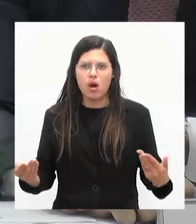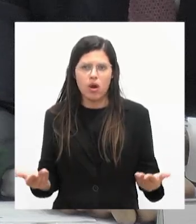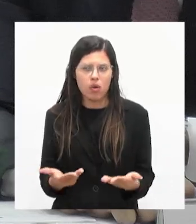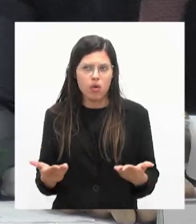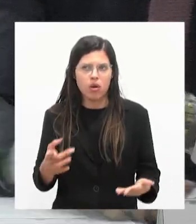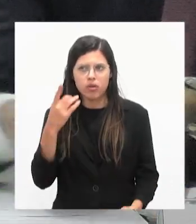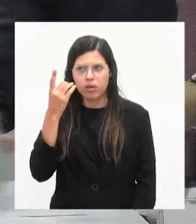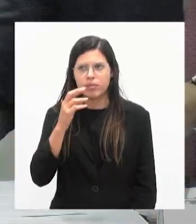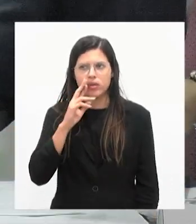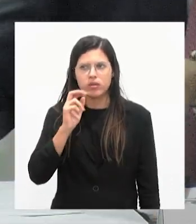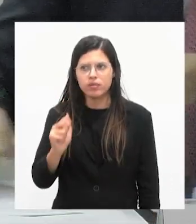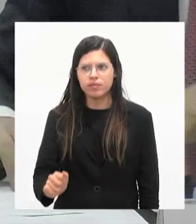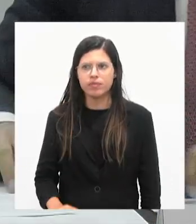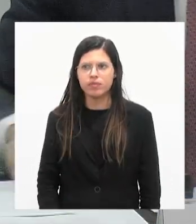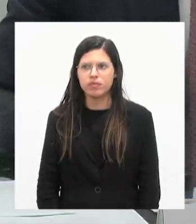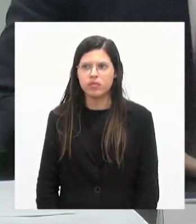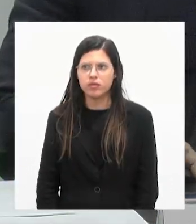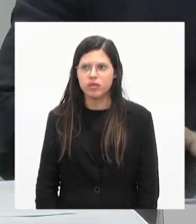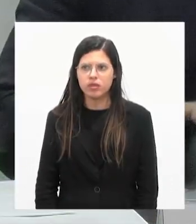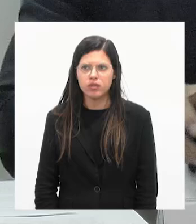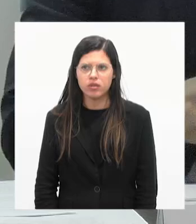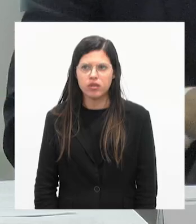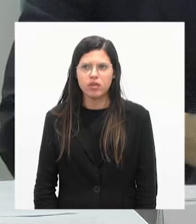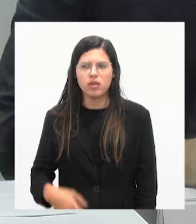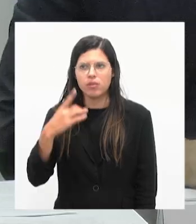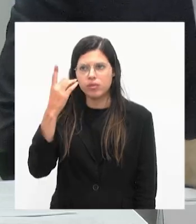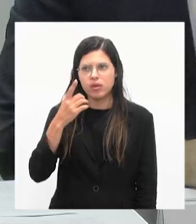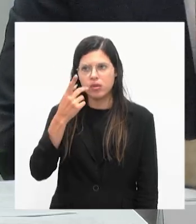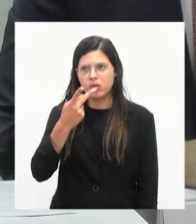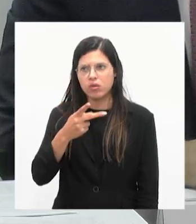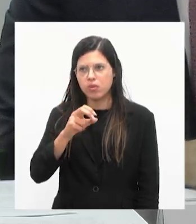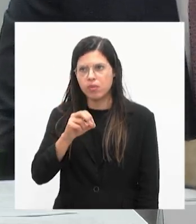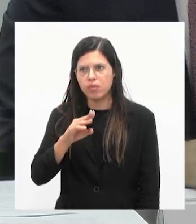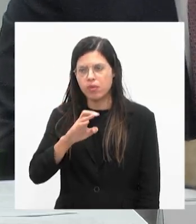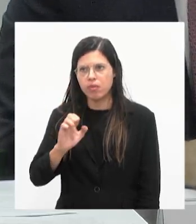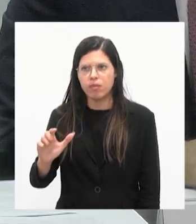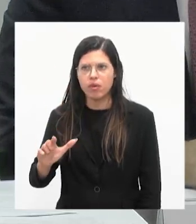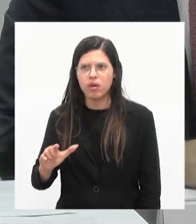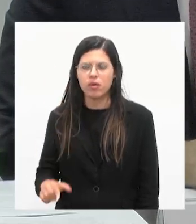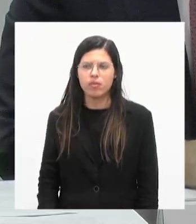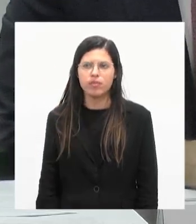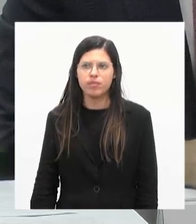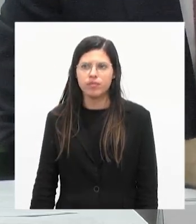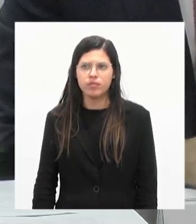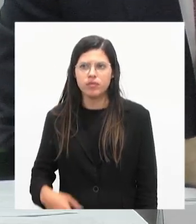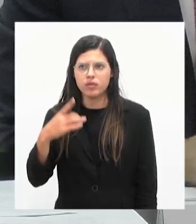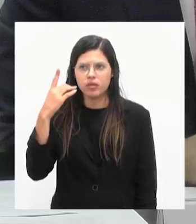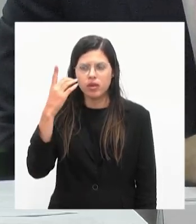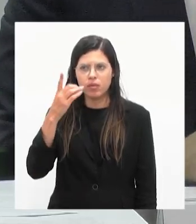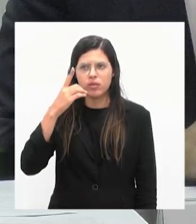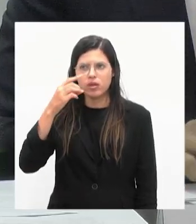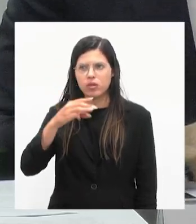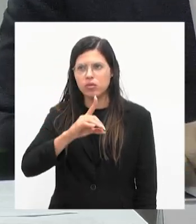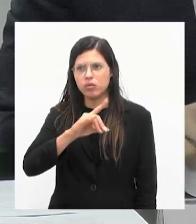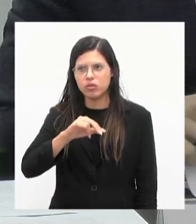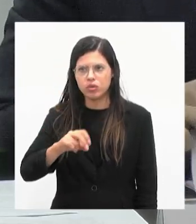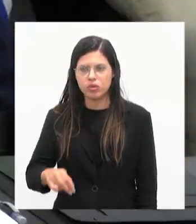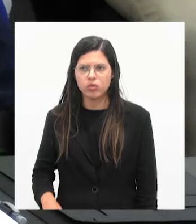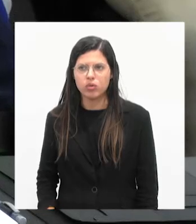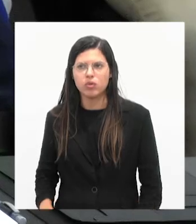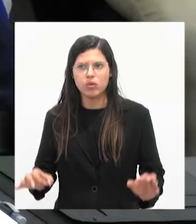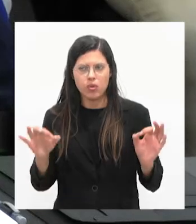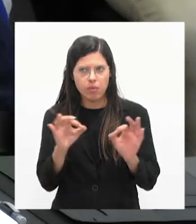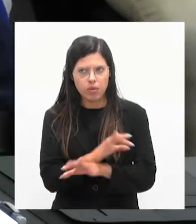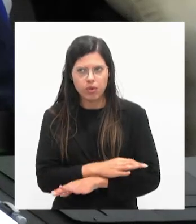palavra ao deputado Rodrigo Amorim, se não tem mais nada a dizer, deputado Paubel também. Eu Declaro, quero, só deputado Marcelo Dino, dizer que estou pronto para ir junto com